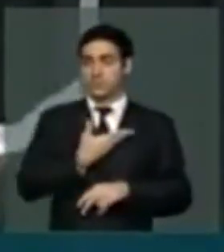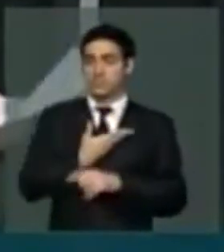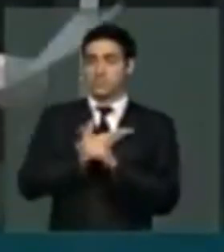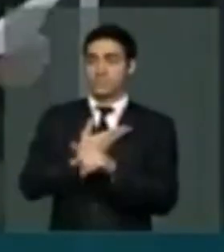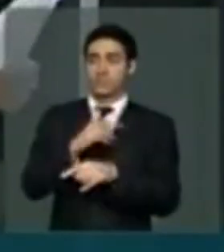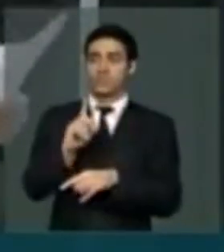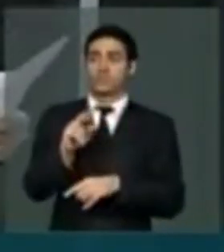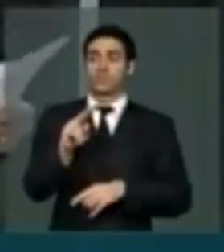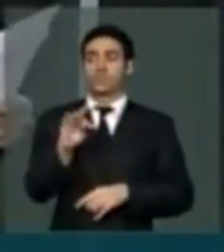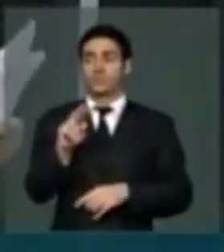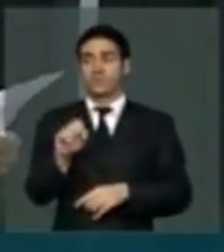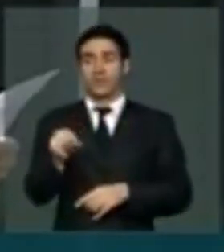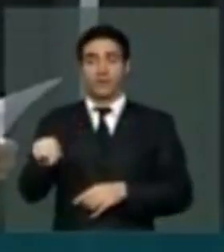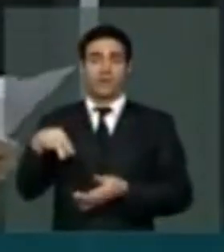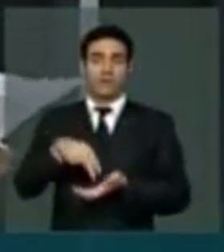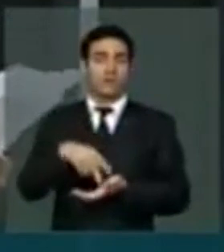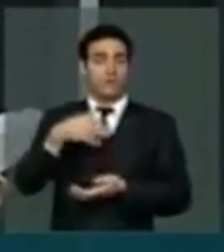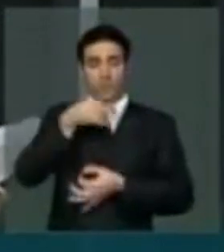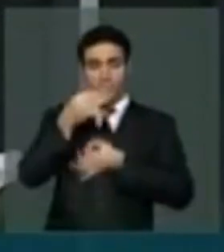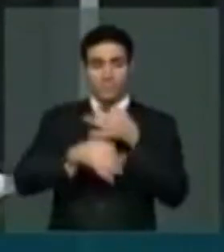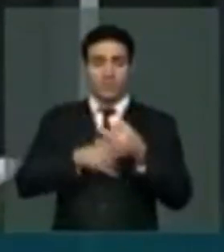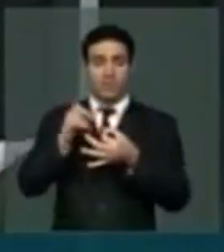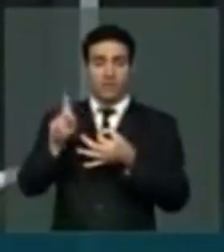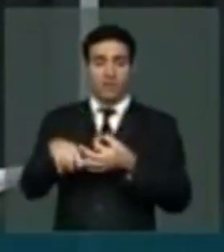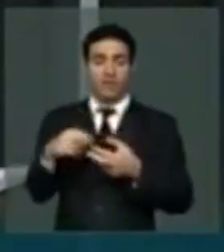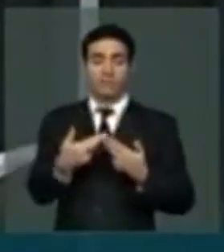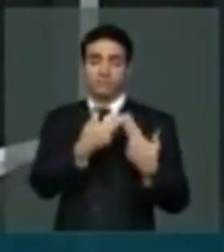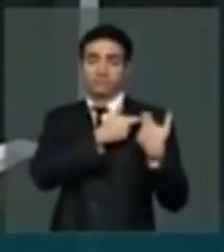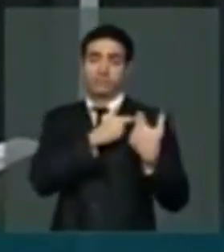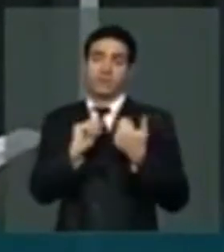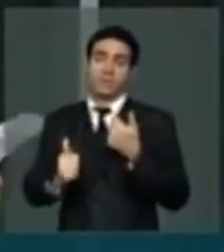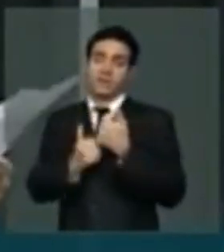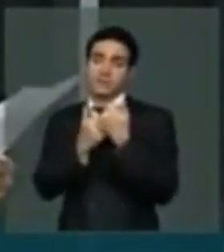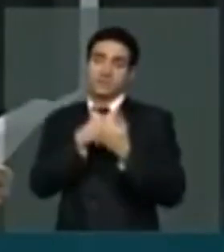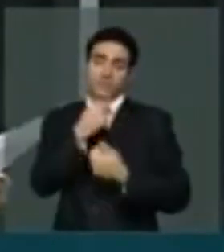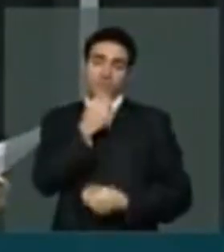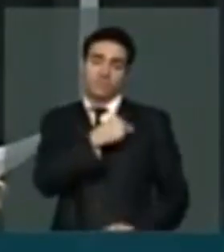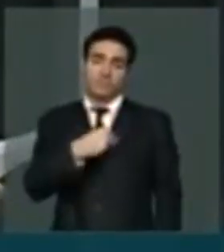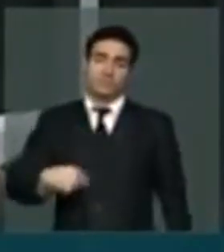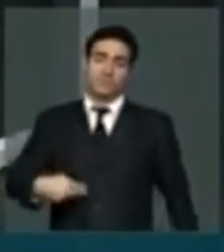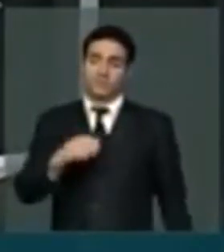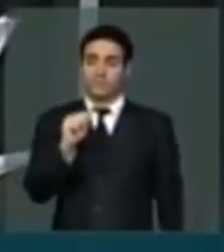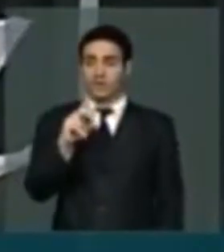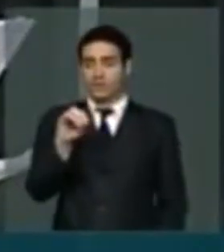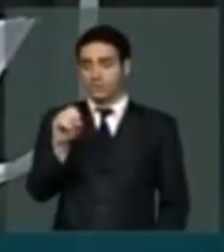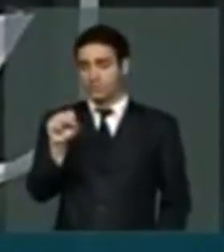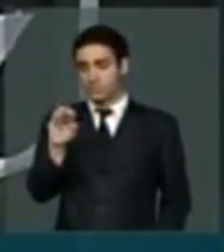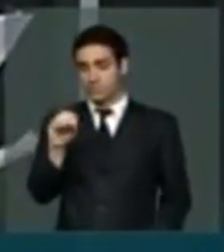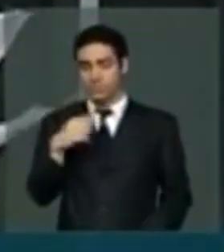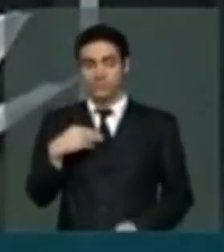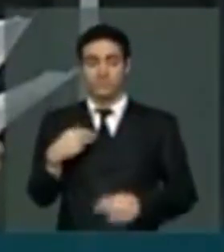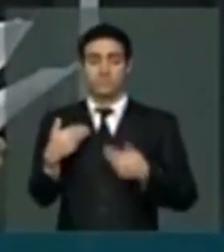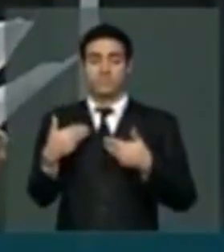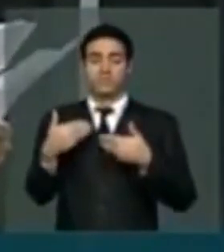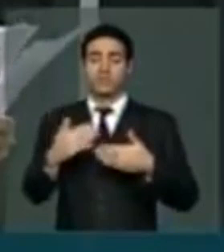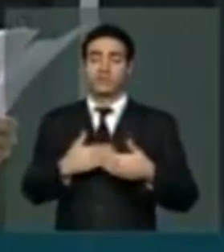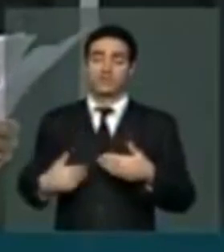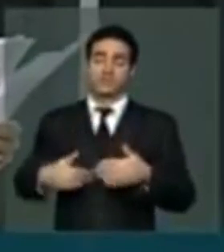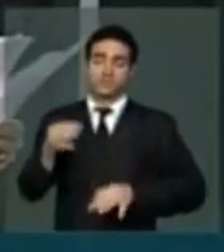Dutra tem se posicionado nessa tribuna como porta-voz do ministro Cardoso da Justiça. E é dele o projeto de